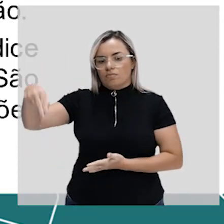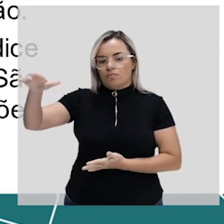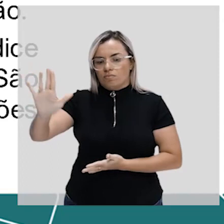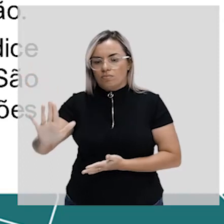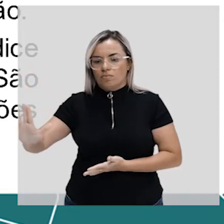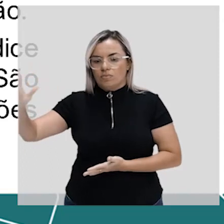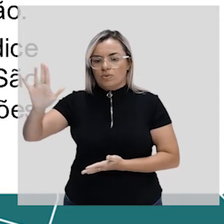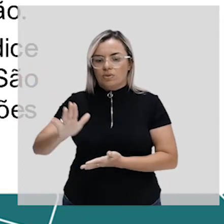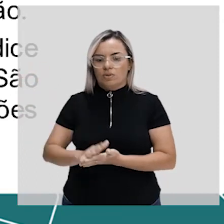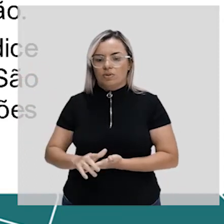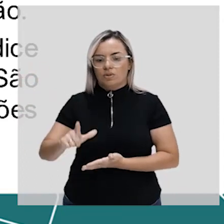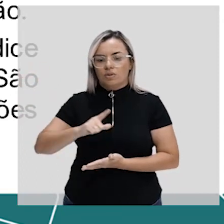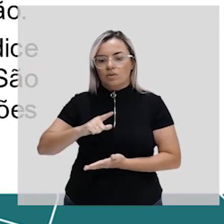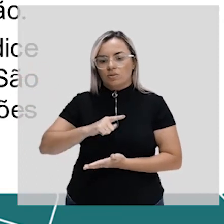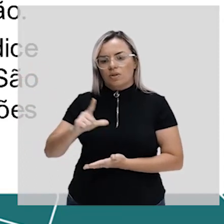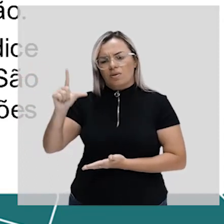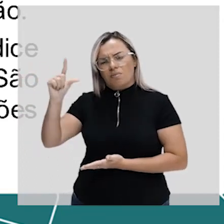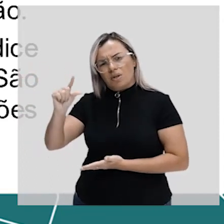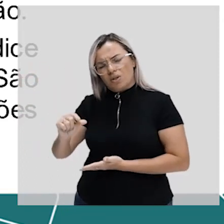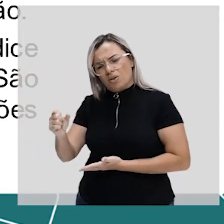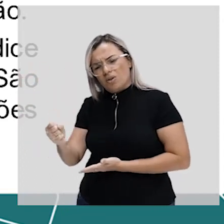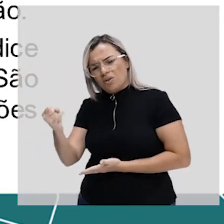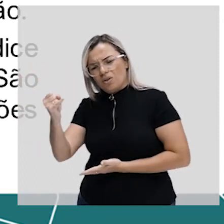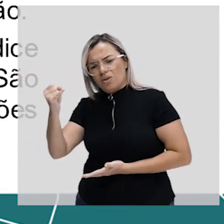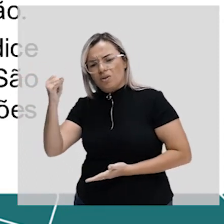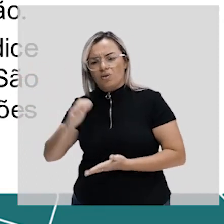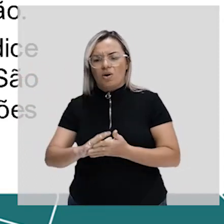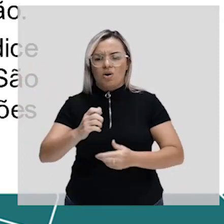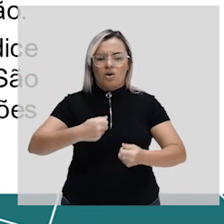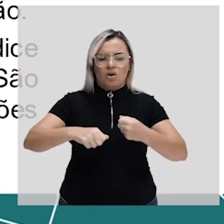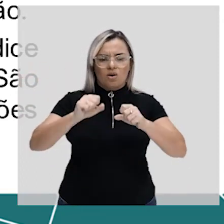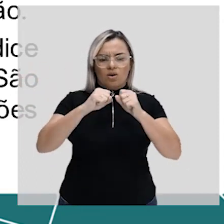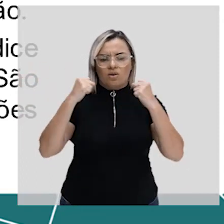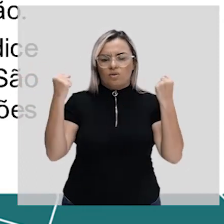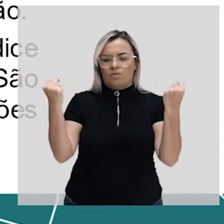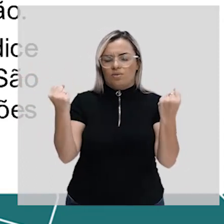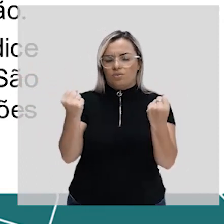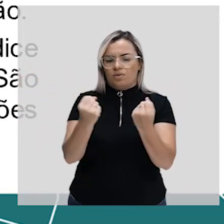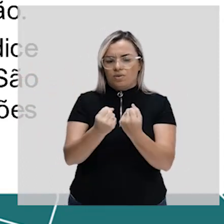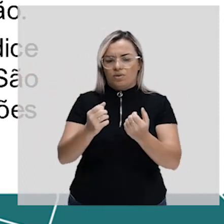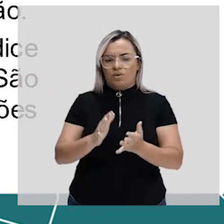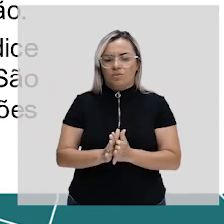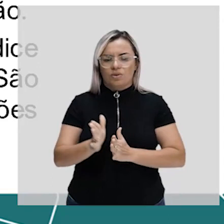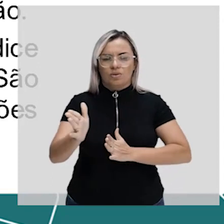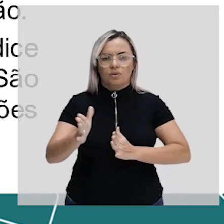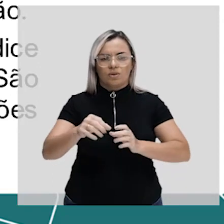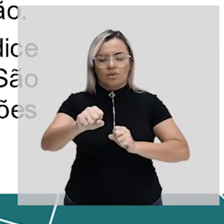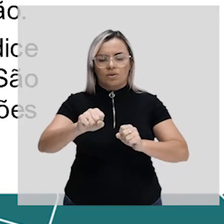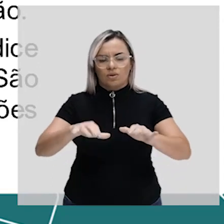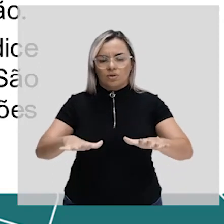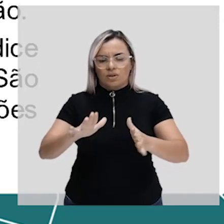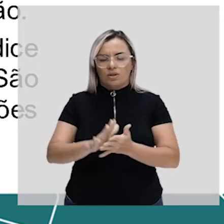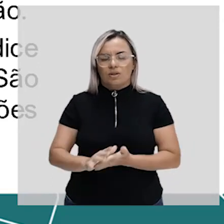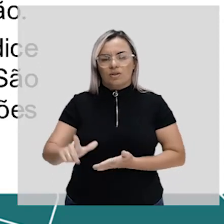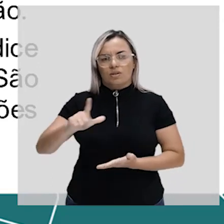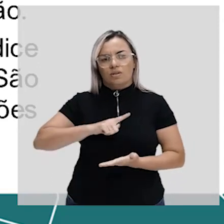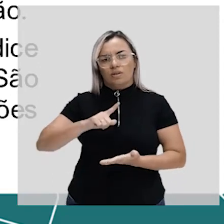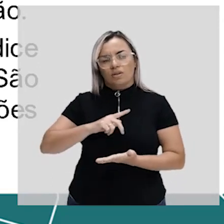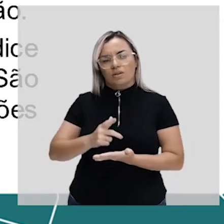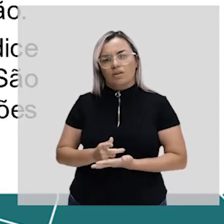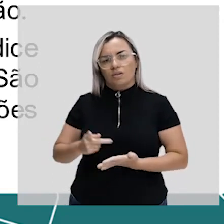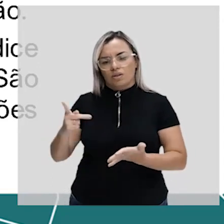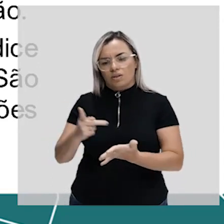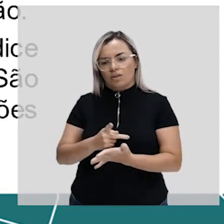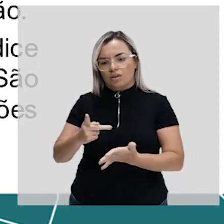região que teve menor importância econômico-social no período colonial. Só aí, galera, eu já sei que eu tenho um erro, tá? A região norte no período